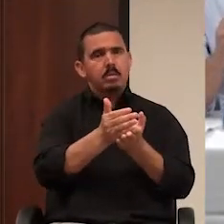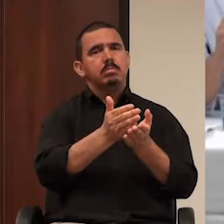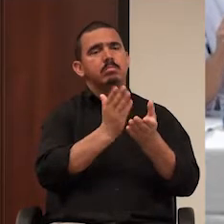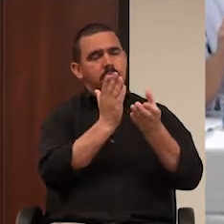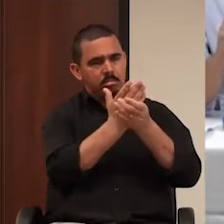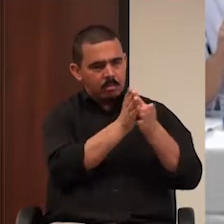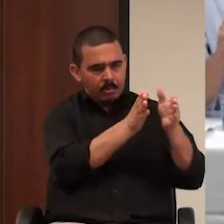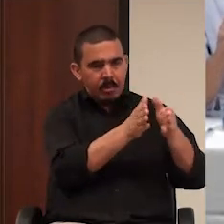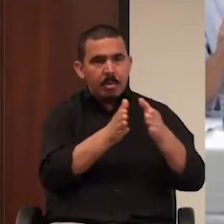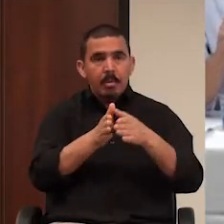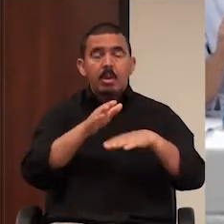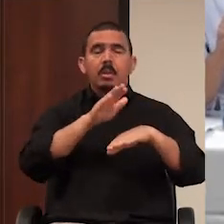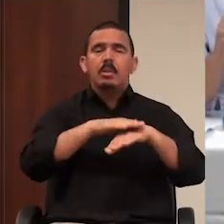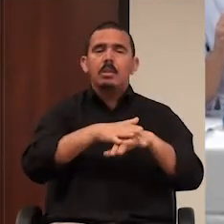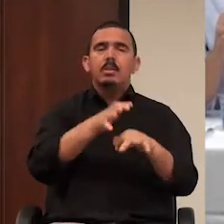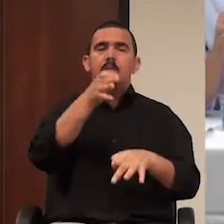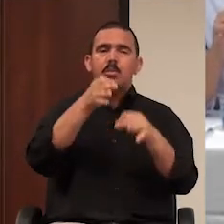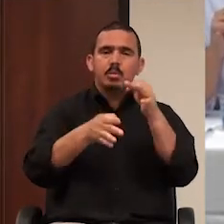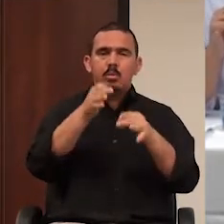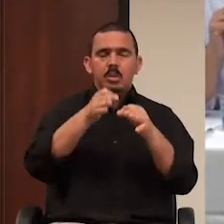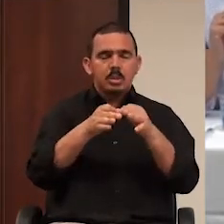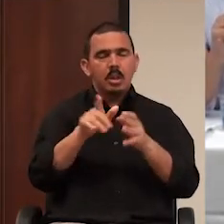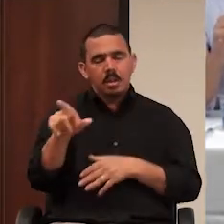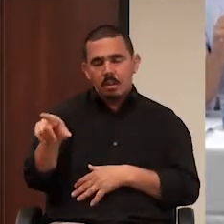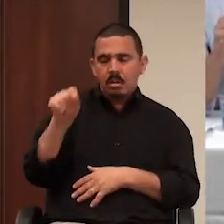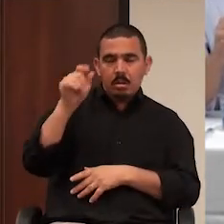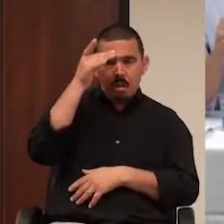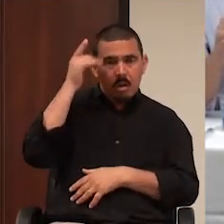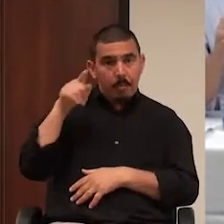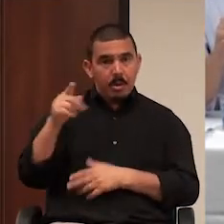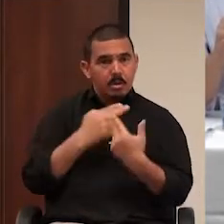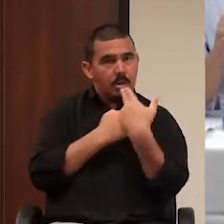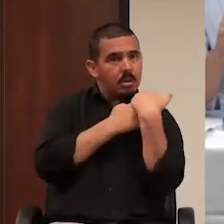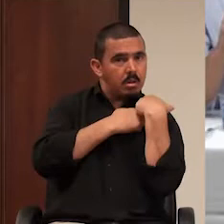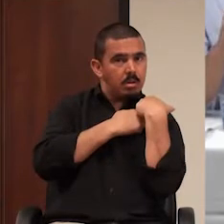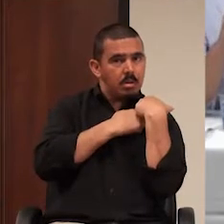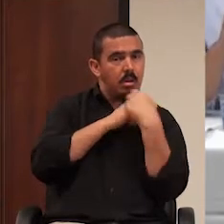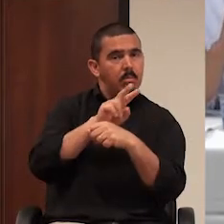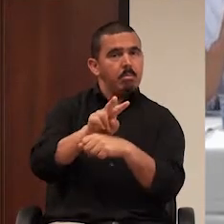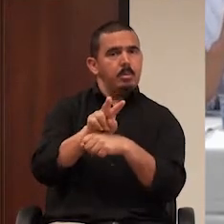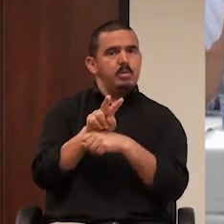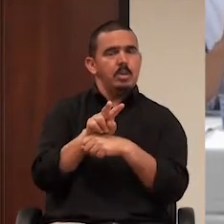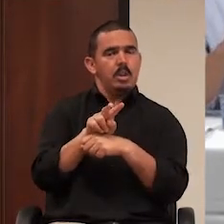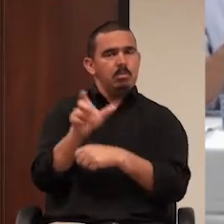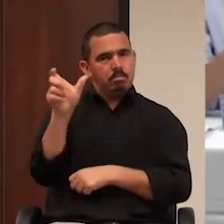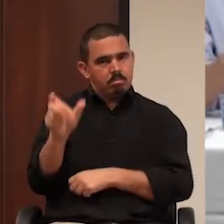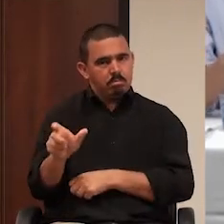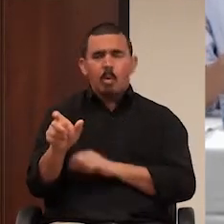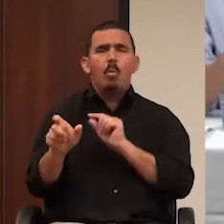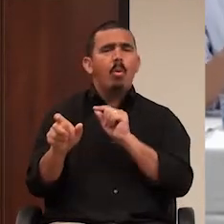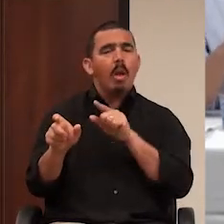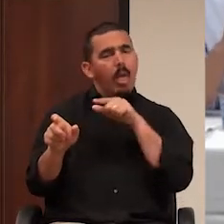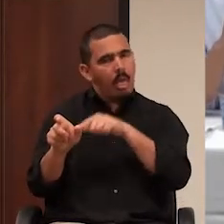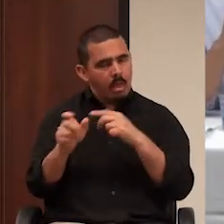o juiz nomeia o chamado curador provisório, que é a pessoa que vai